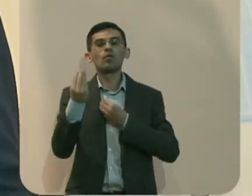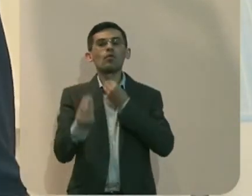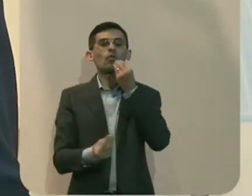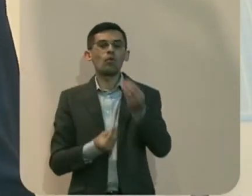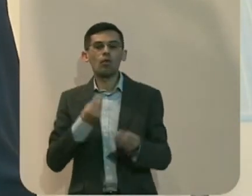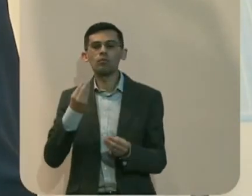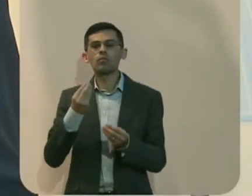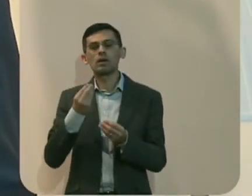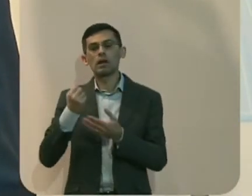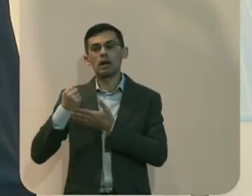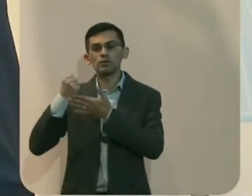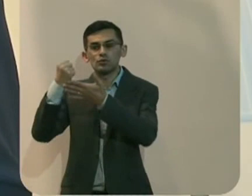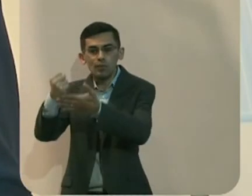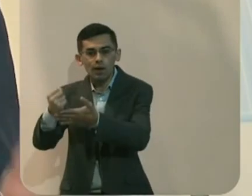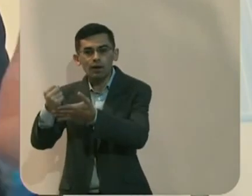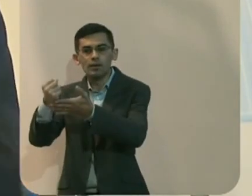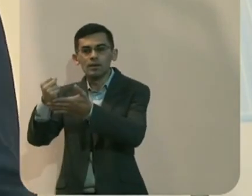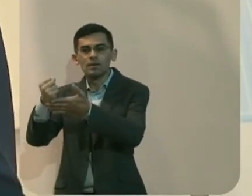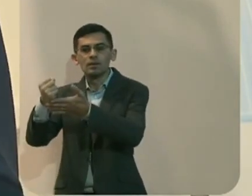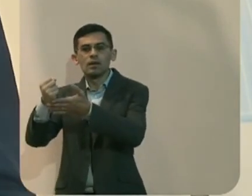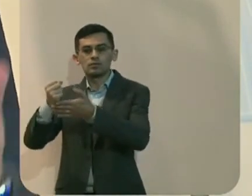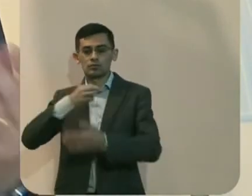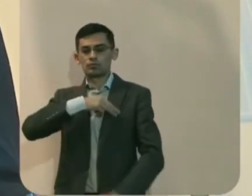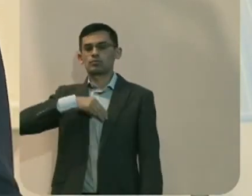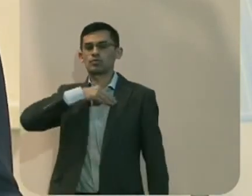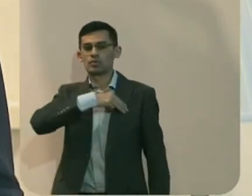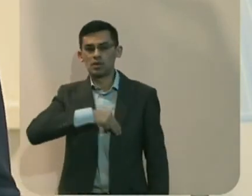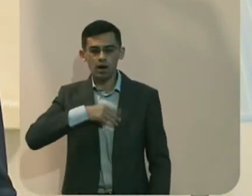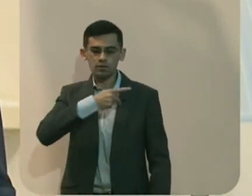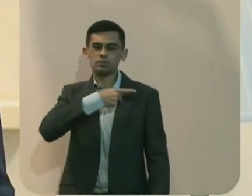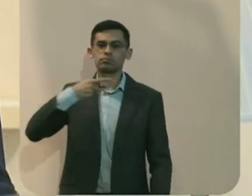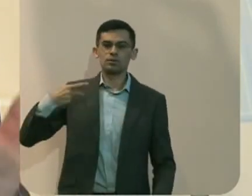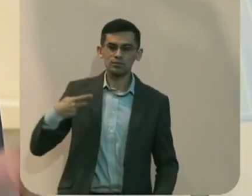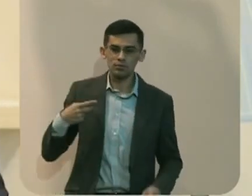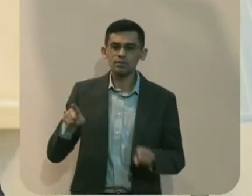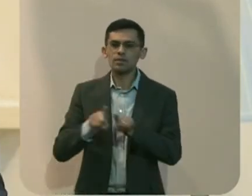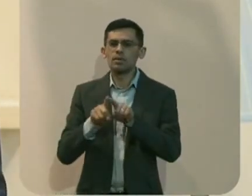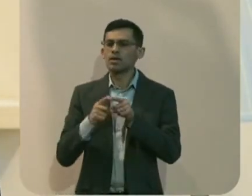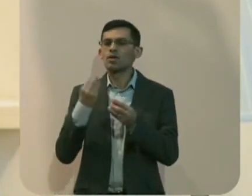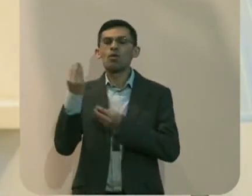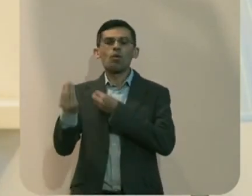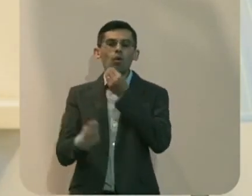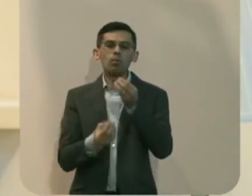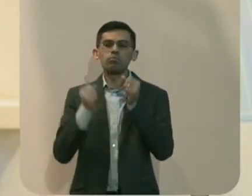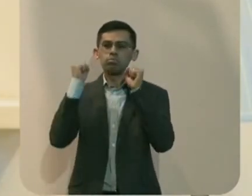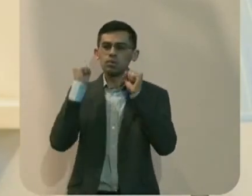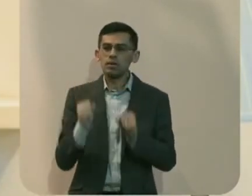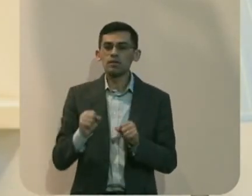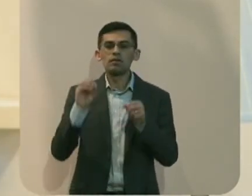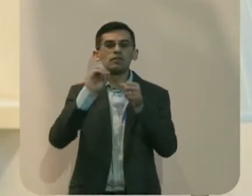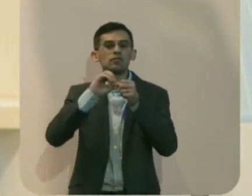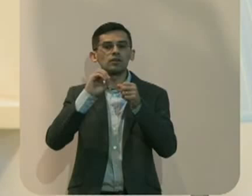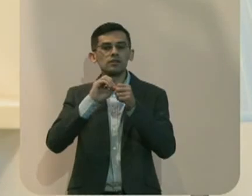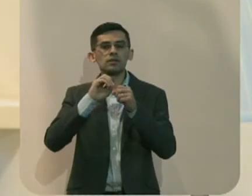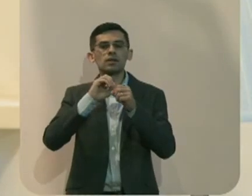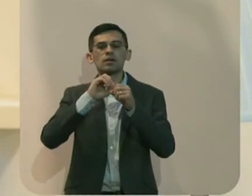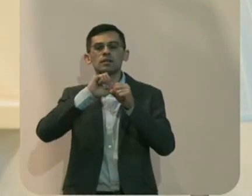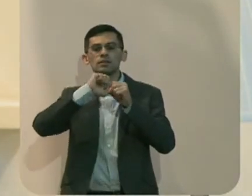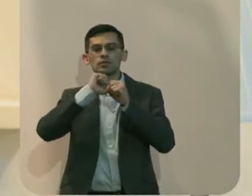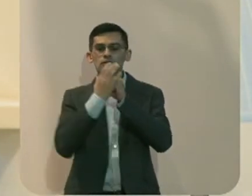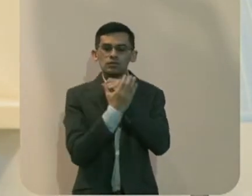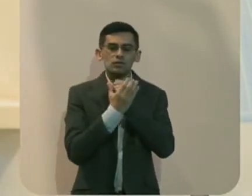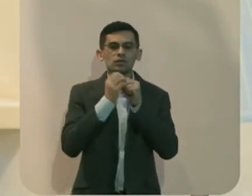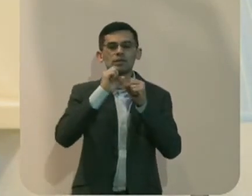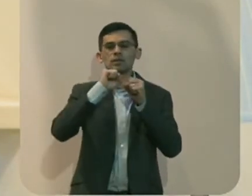poder sustentar a obra de Deus, os missionários, os pastores, como é que a gente vai poder fazer ação social,